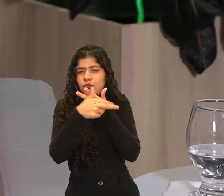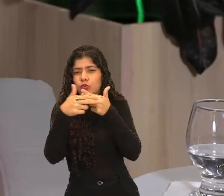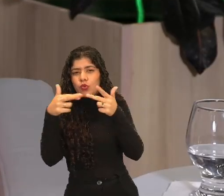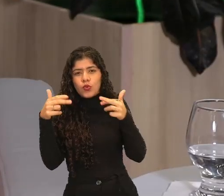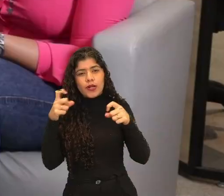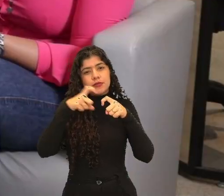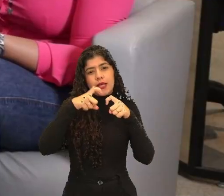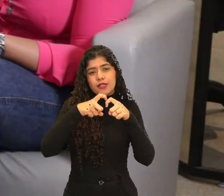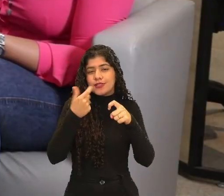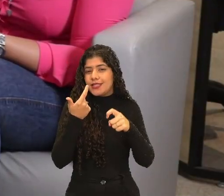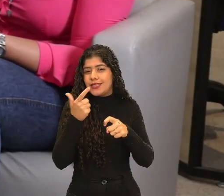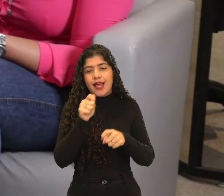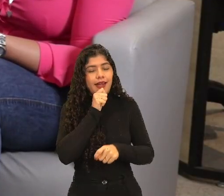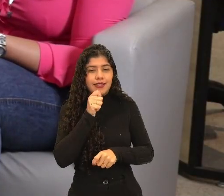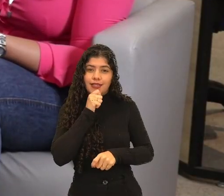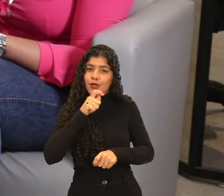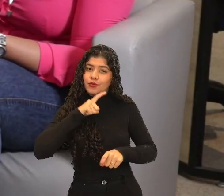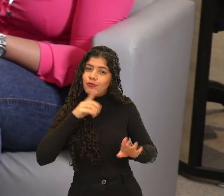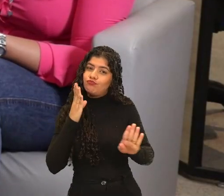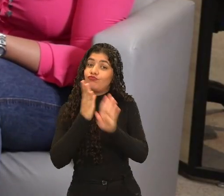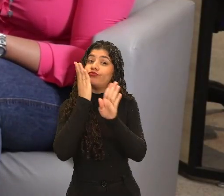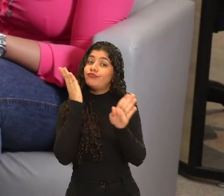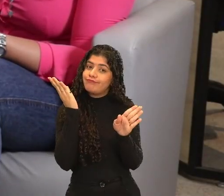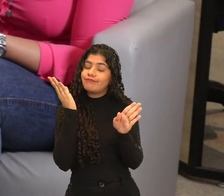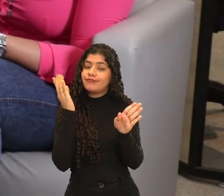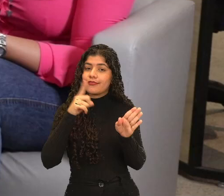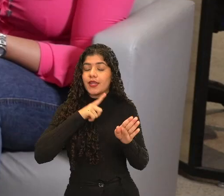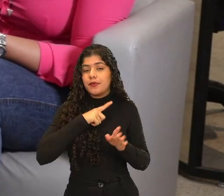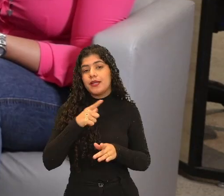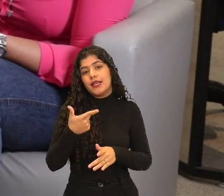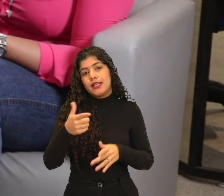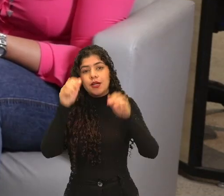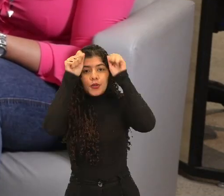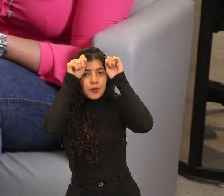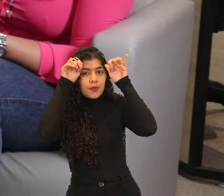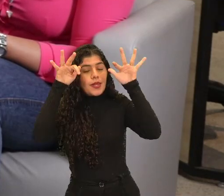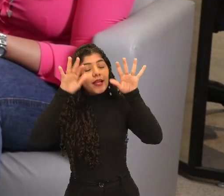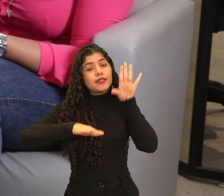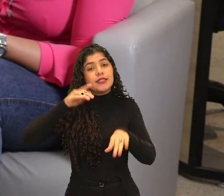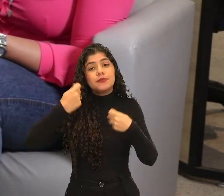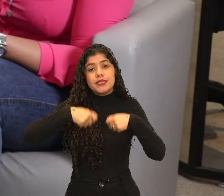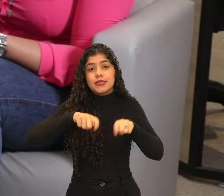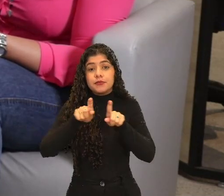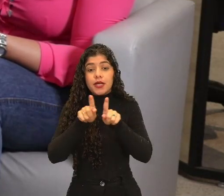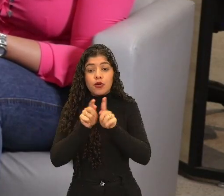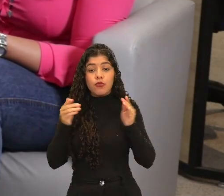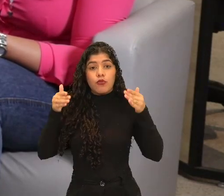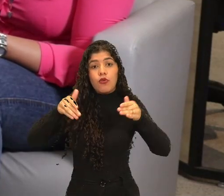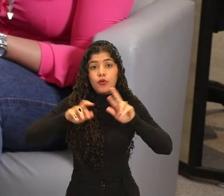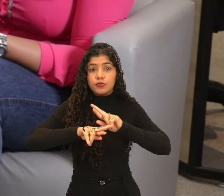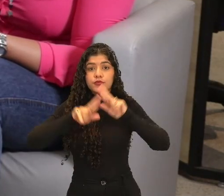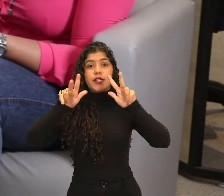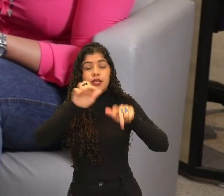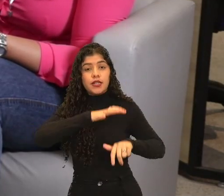já concluiu ali numa consulta que a criança, né, tratava-se de um TEA. Mas às vezes a gente precisa de uma abordagem mais demorada para se